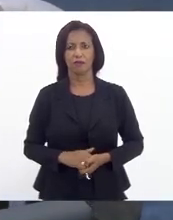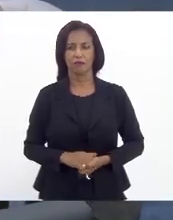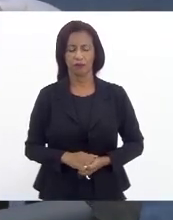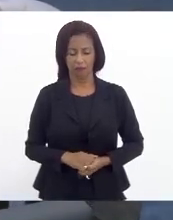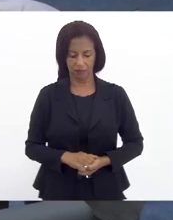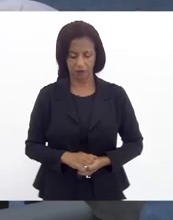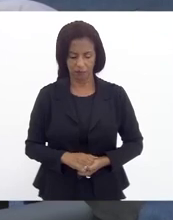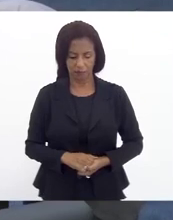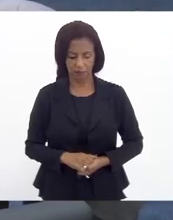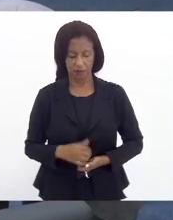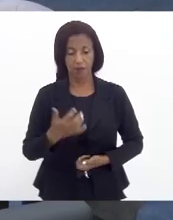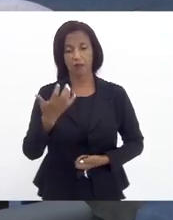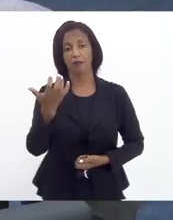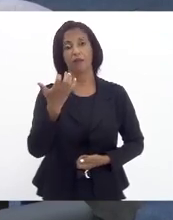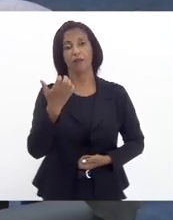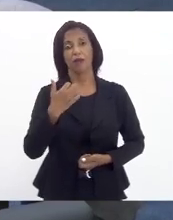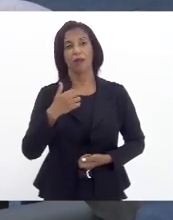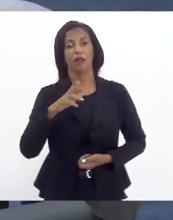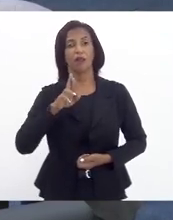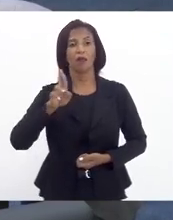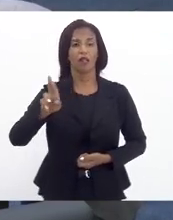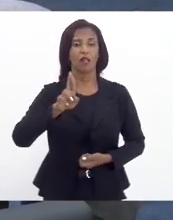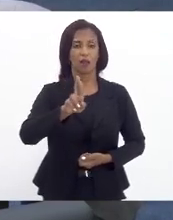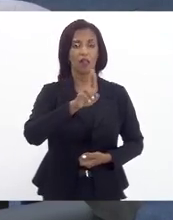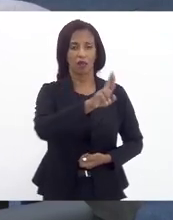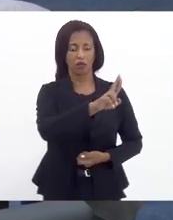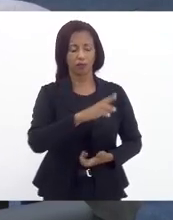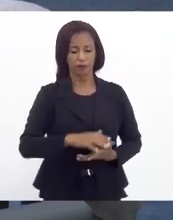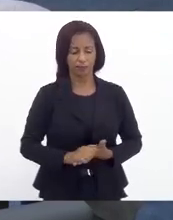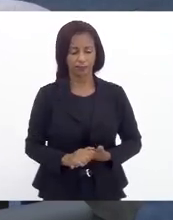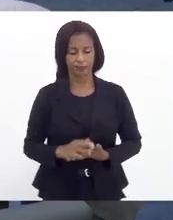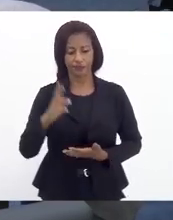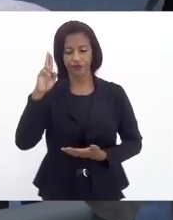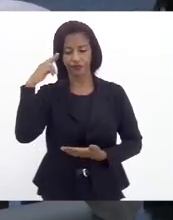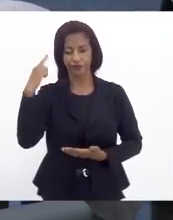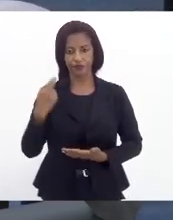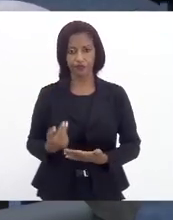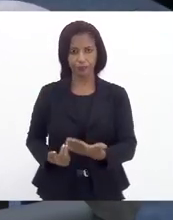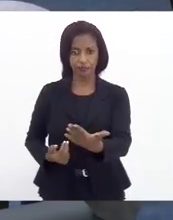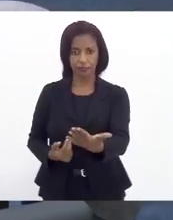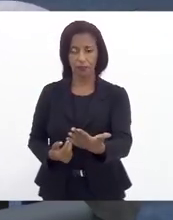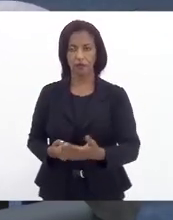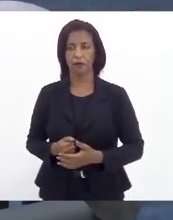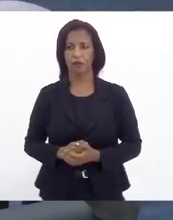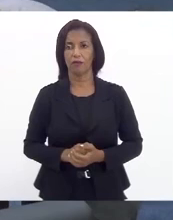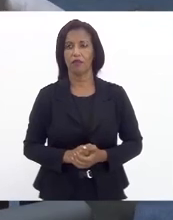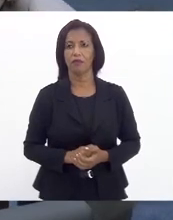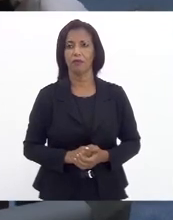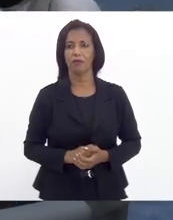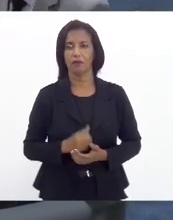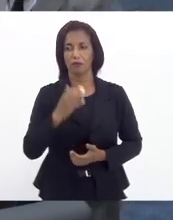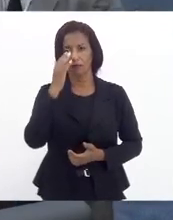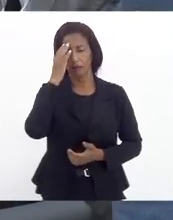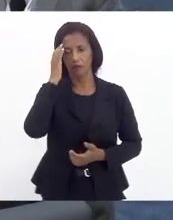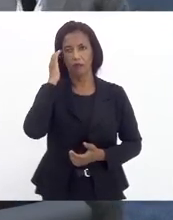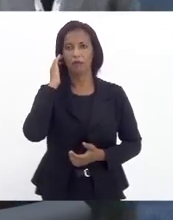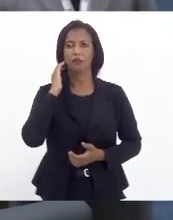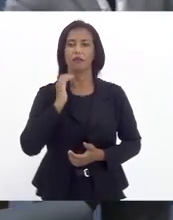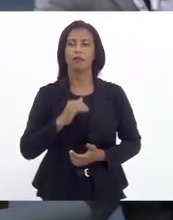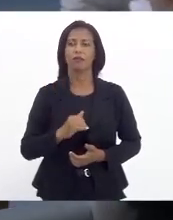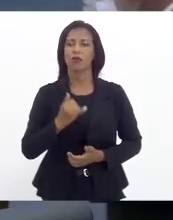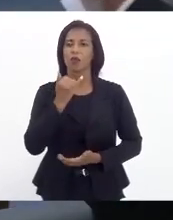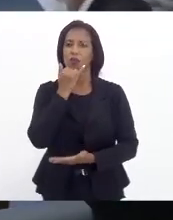Eu queria responder as questões que foram levantadas até então. Deputada Renata, eu quero, Márcio, desculpa, por um instante.